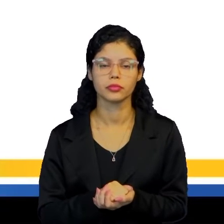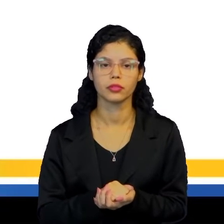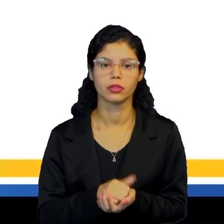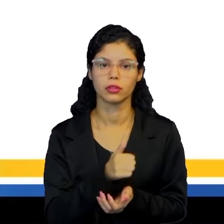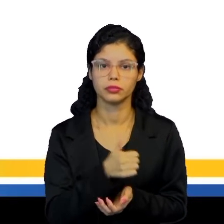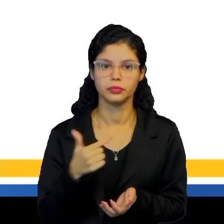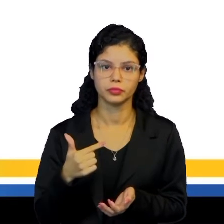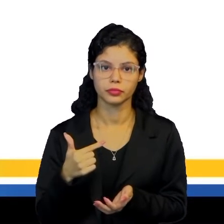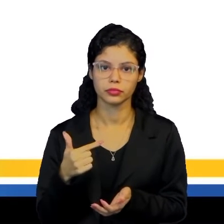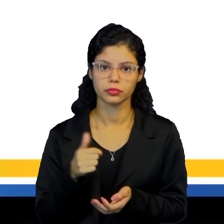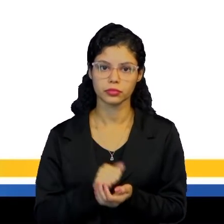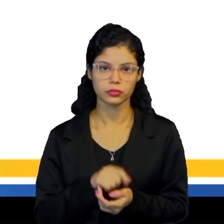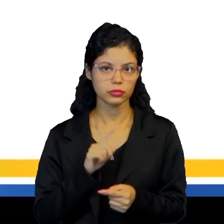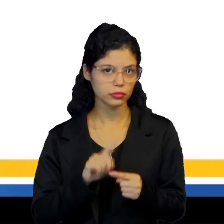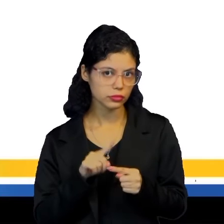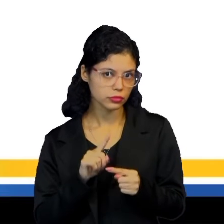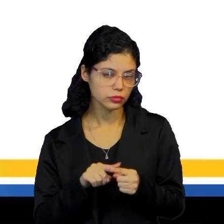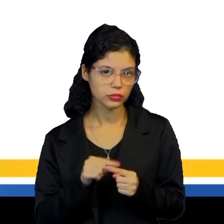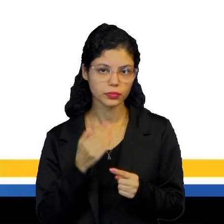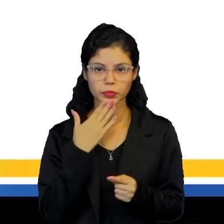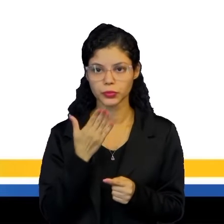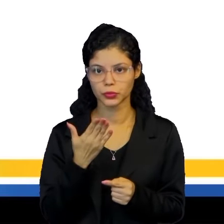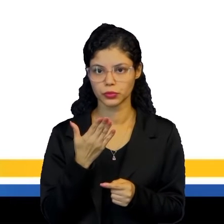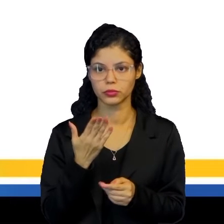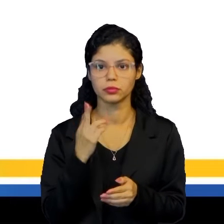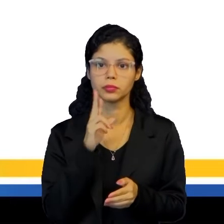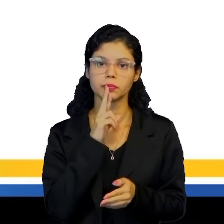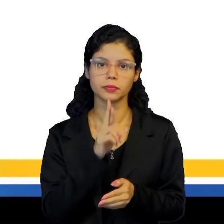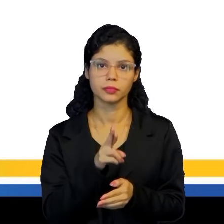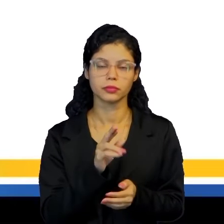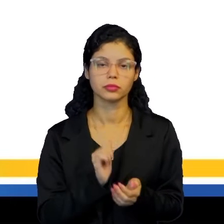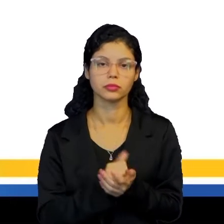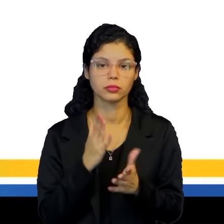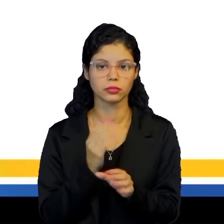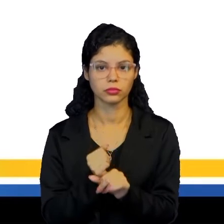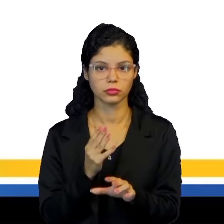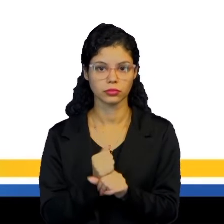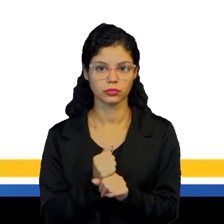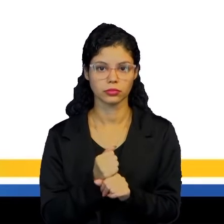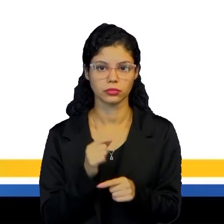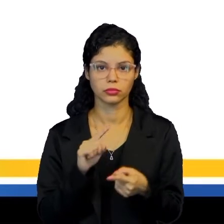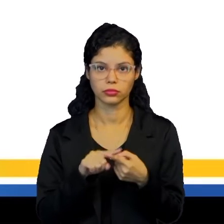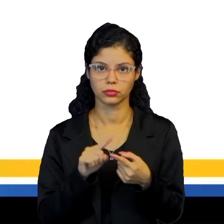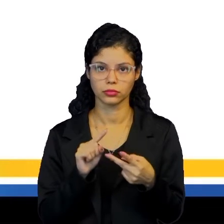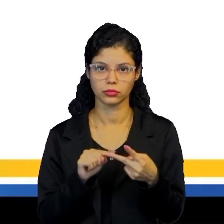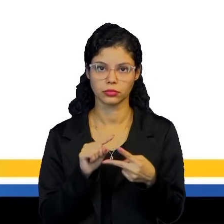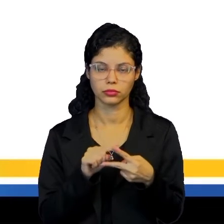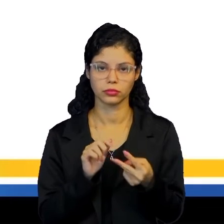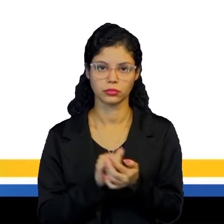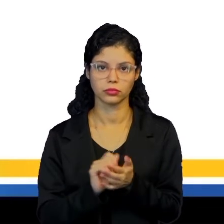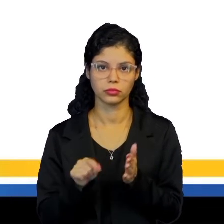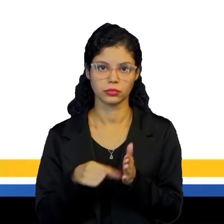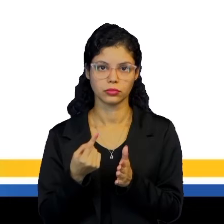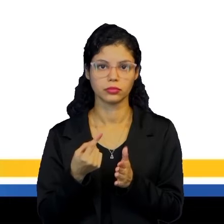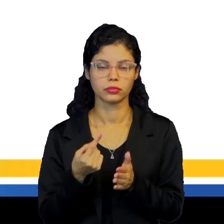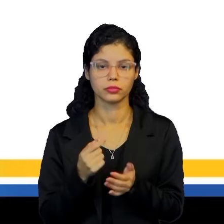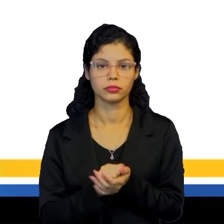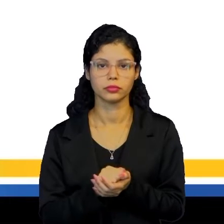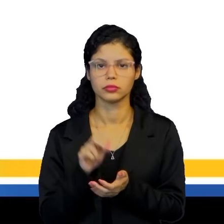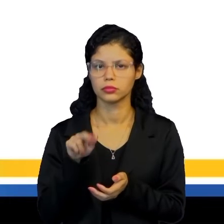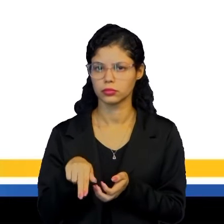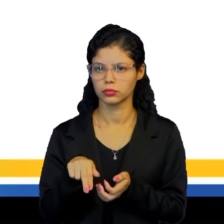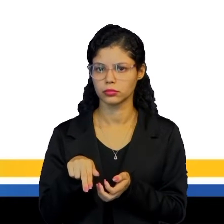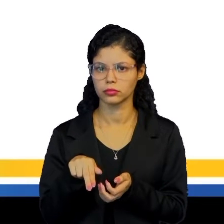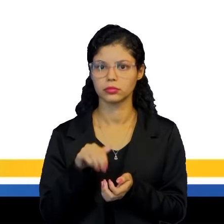É o número 12. Por quê? É o que está pedindo a questão. Determine a soma dos 12 primeiros elementos. Então, o N